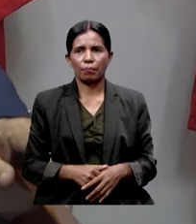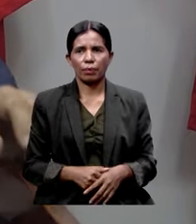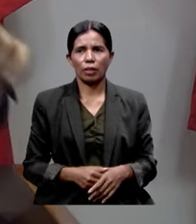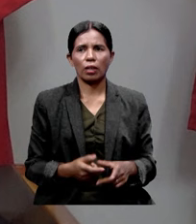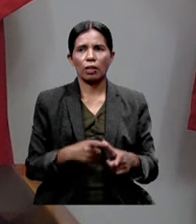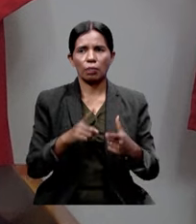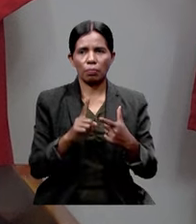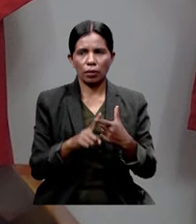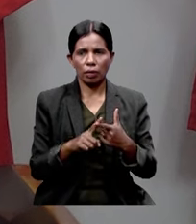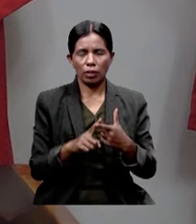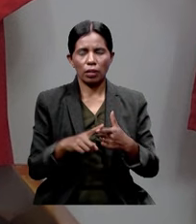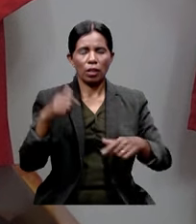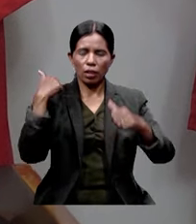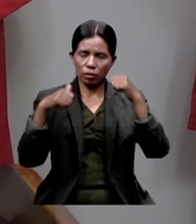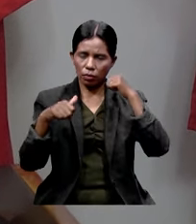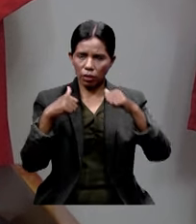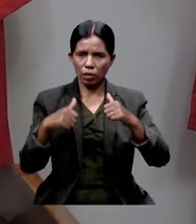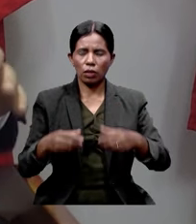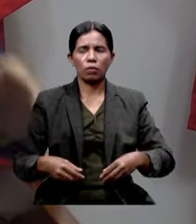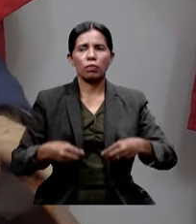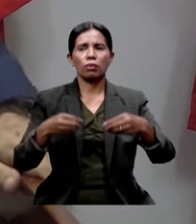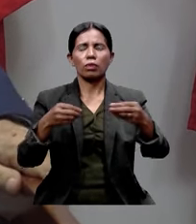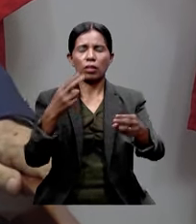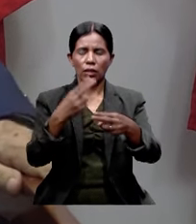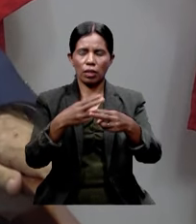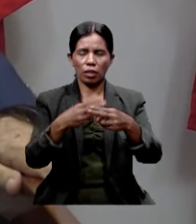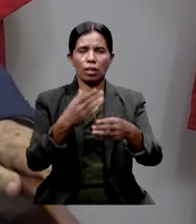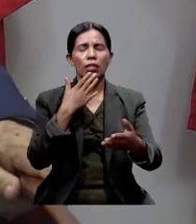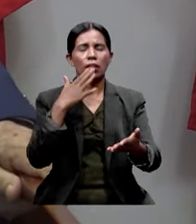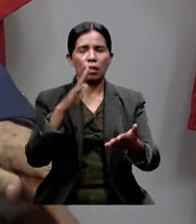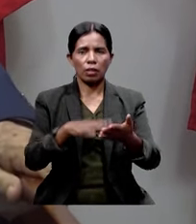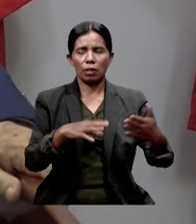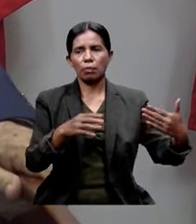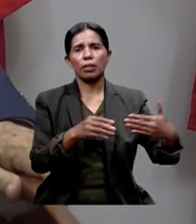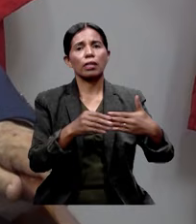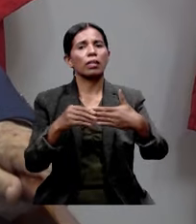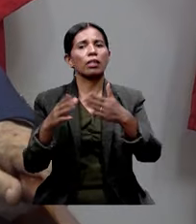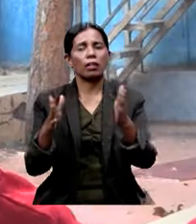Depois atividade não é, mas foi na arte liderança.